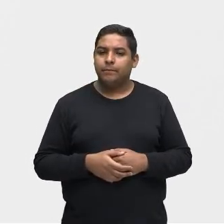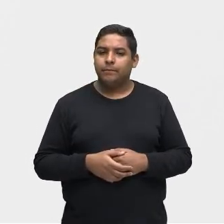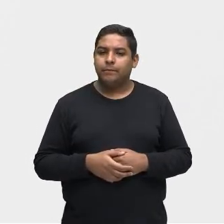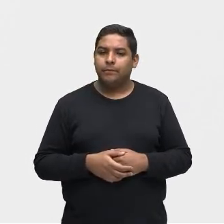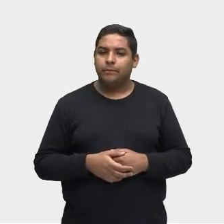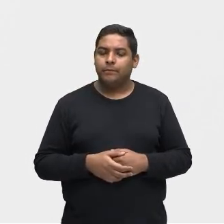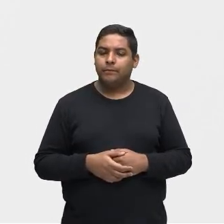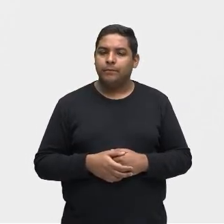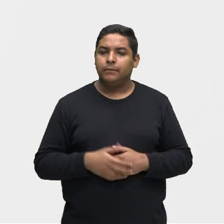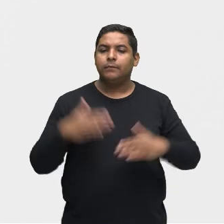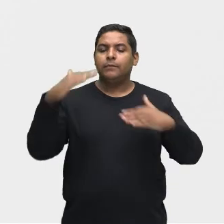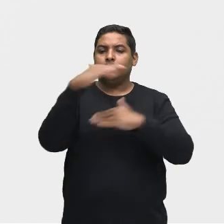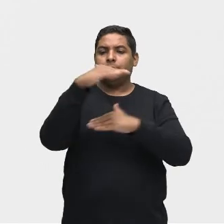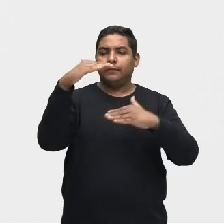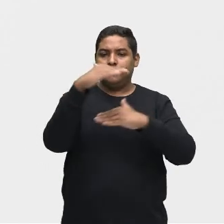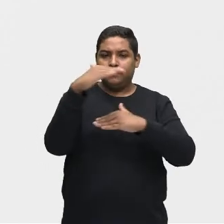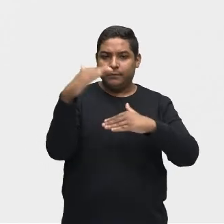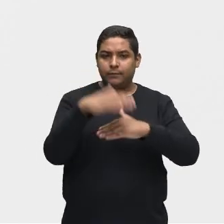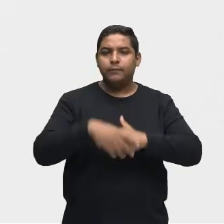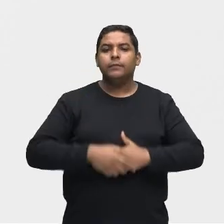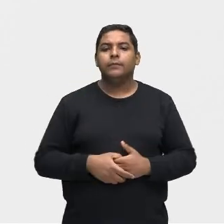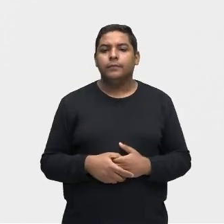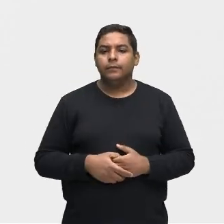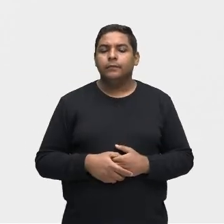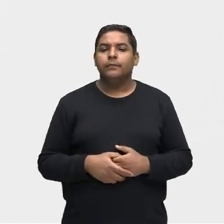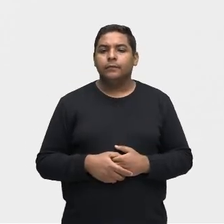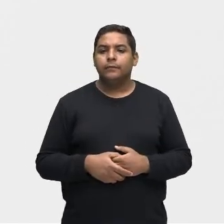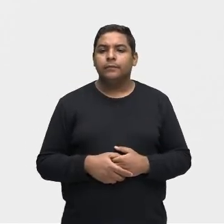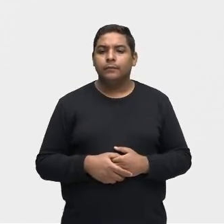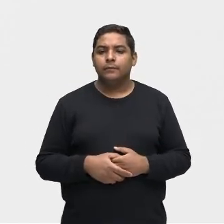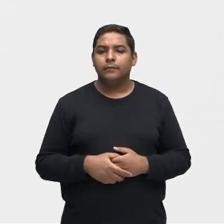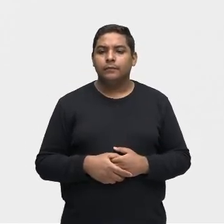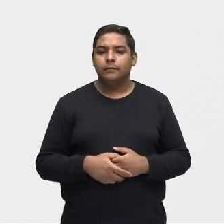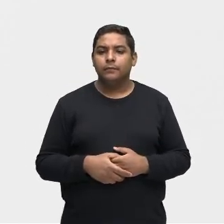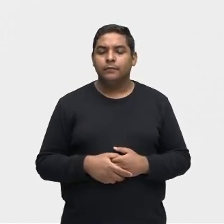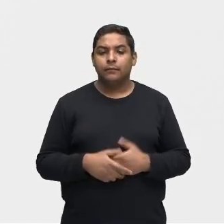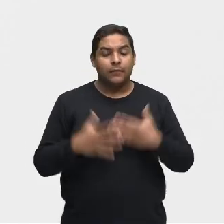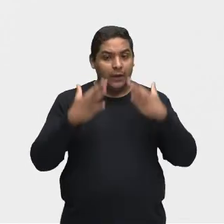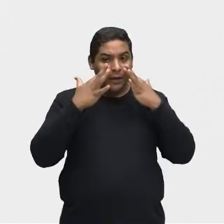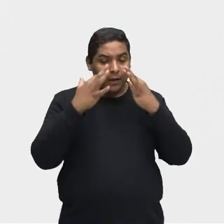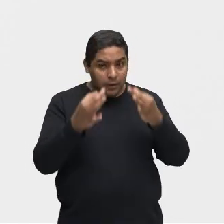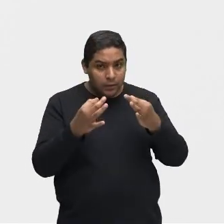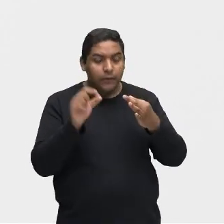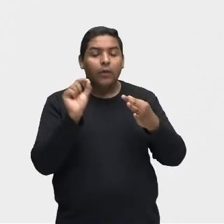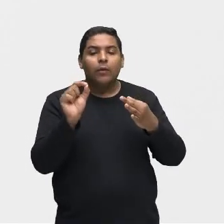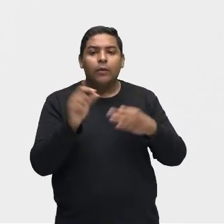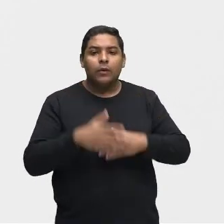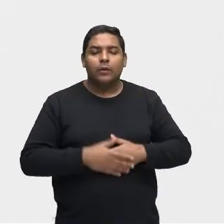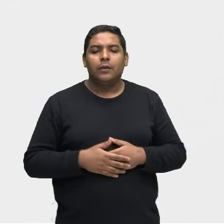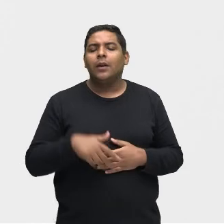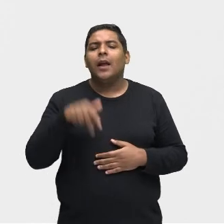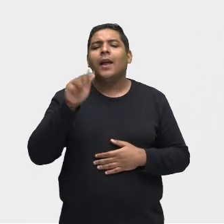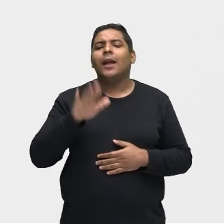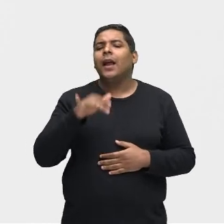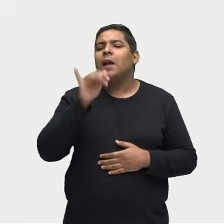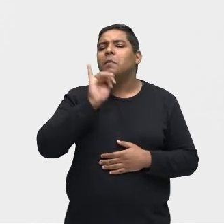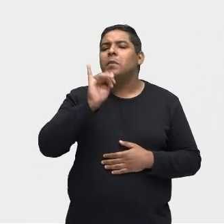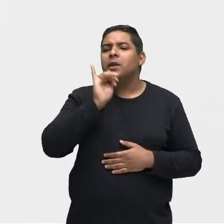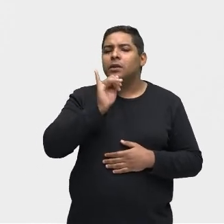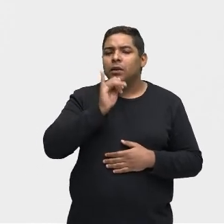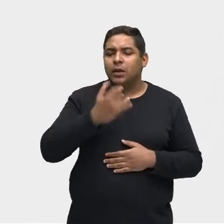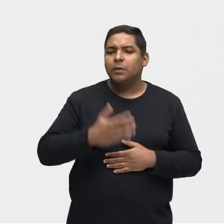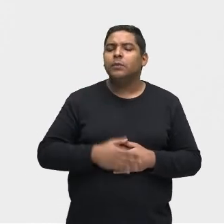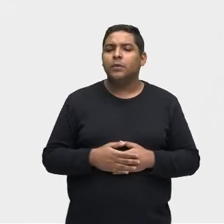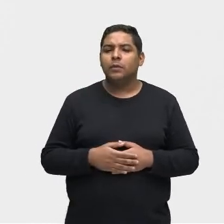paralelos, porque em cima disso você vai colocar o teu olho e vai identificar quem é o maior lado em relação